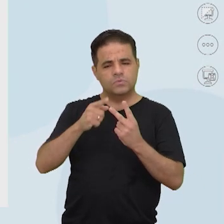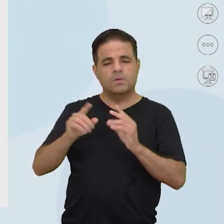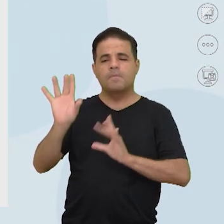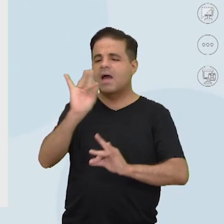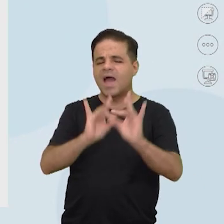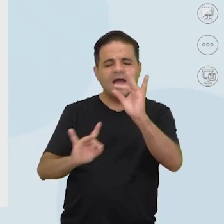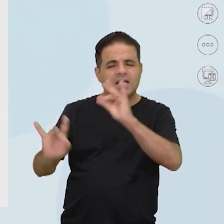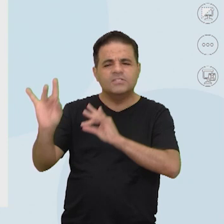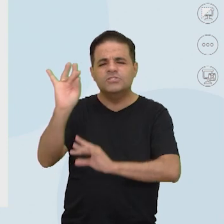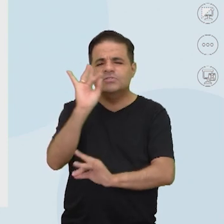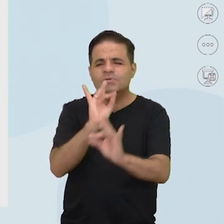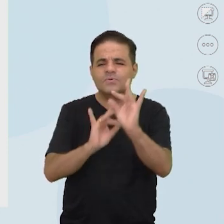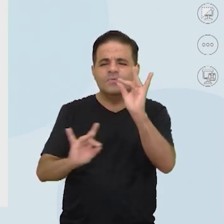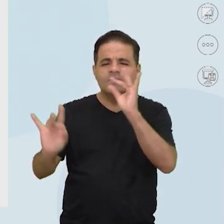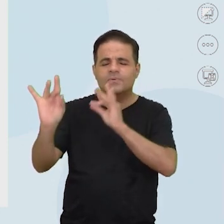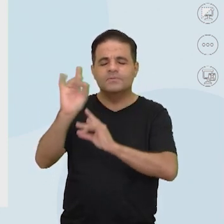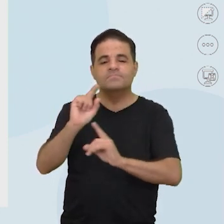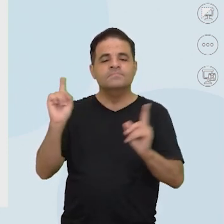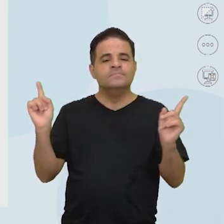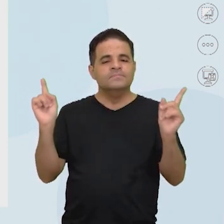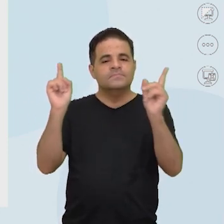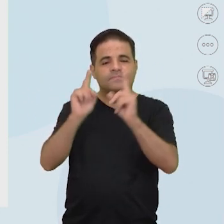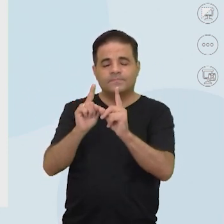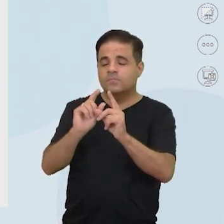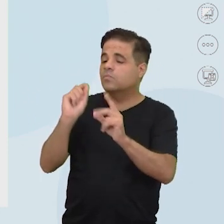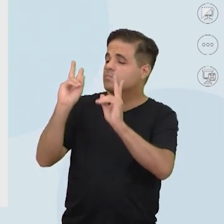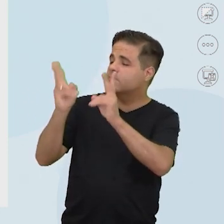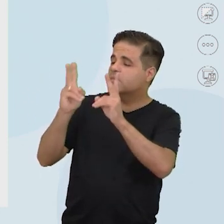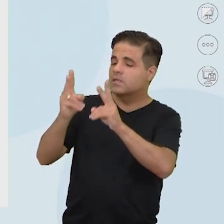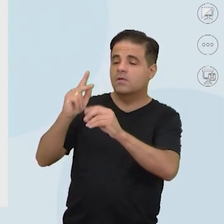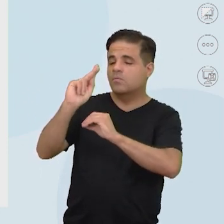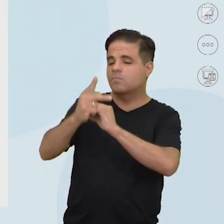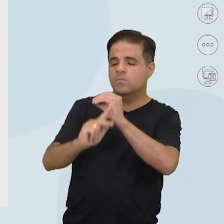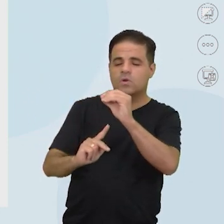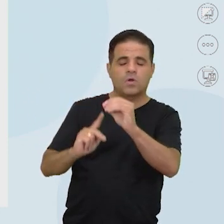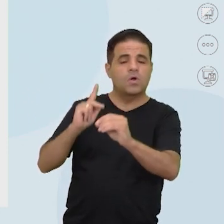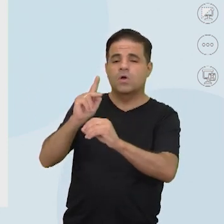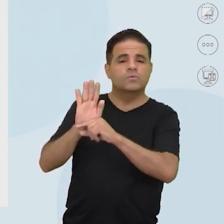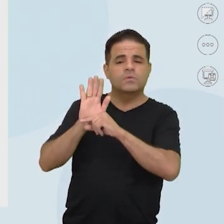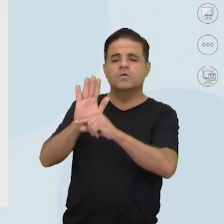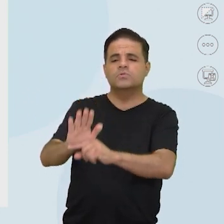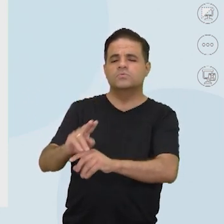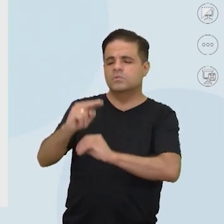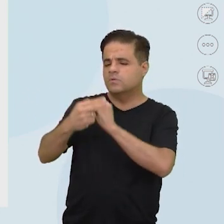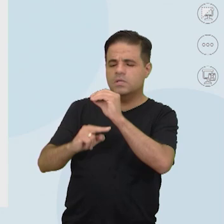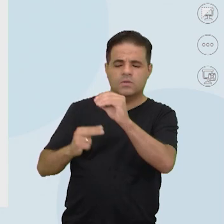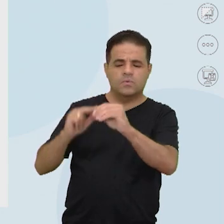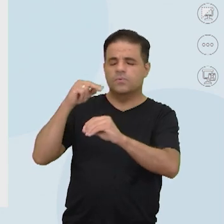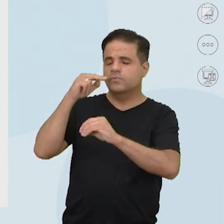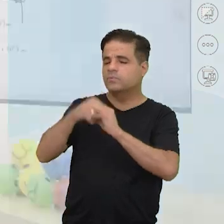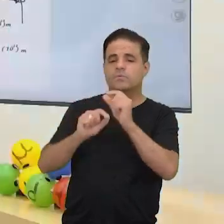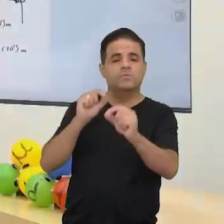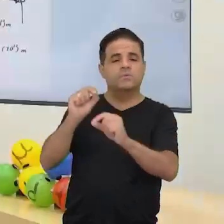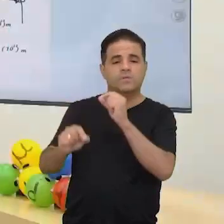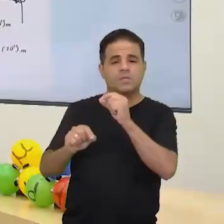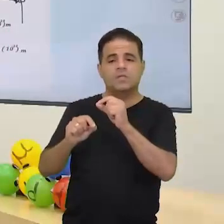partículas, né, menores que elas, né, no caso. O que mantém o próton, né, o que faz o próton e o nêutron? O próton é um hadron,